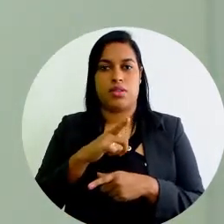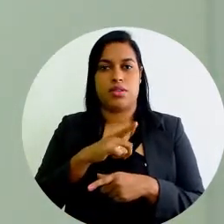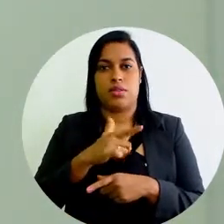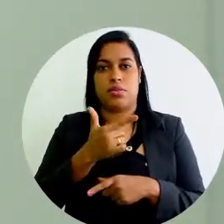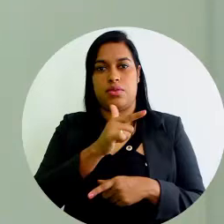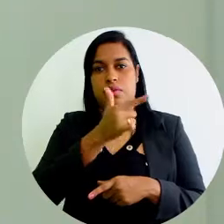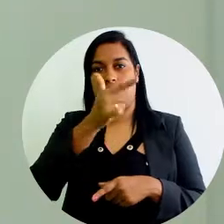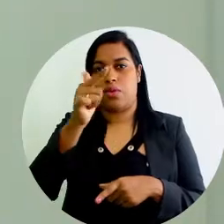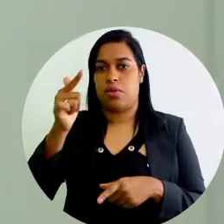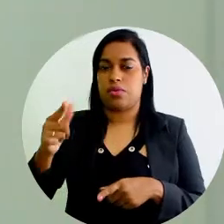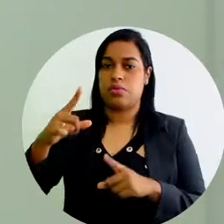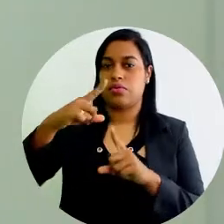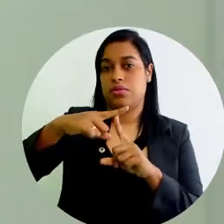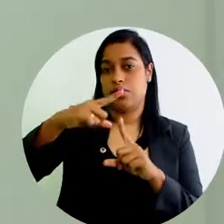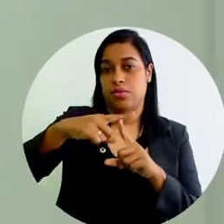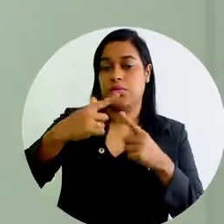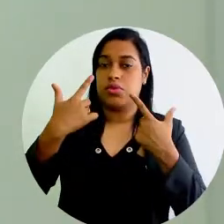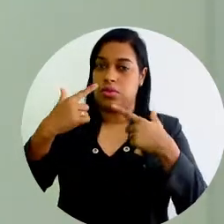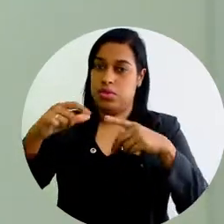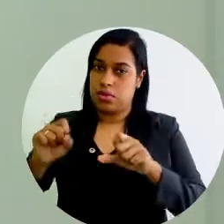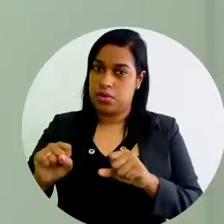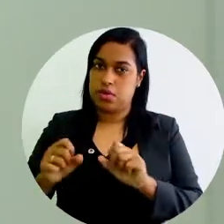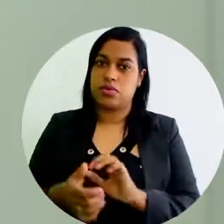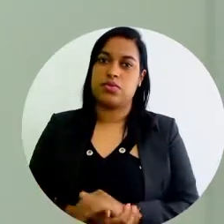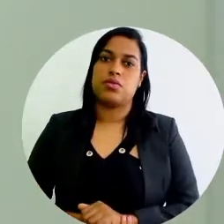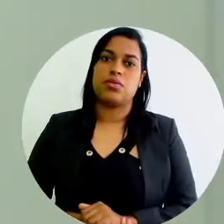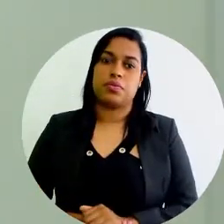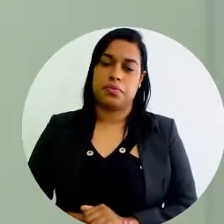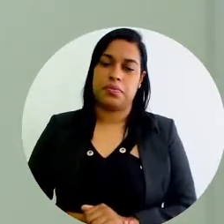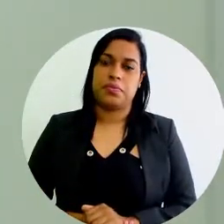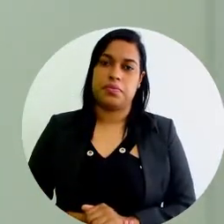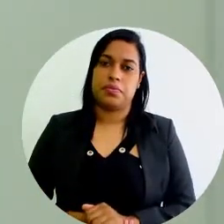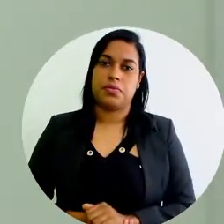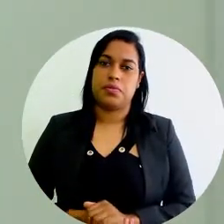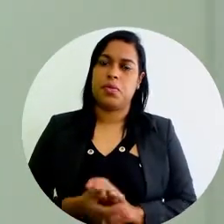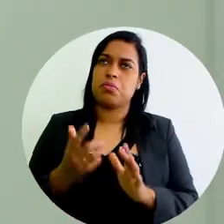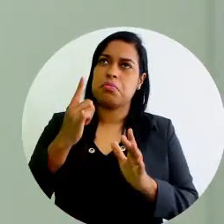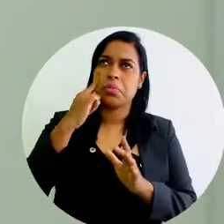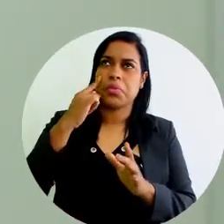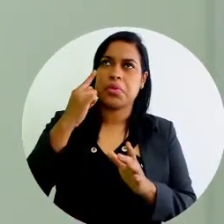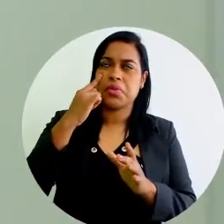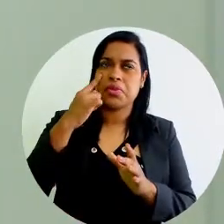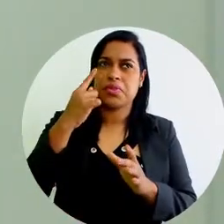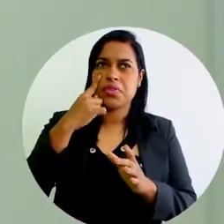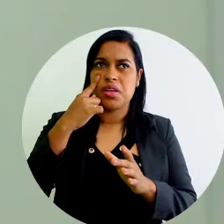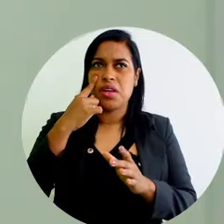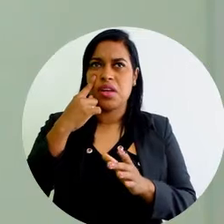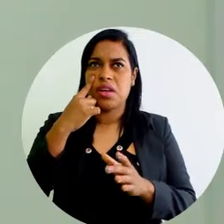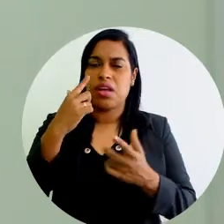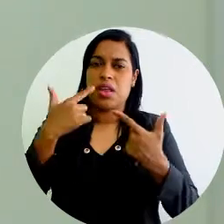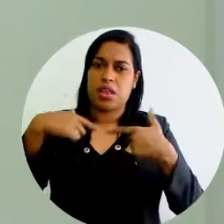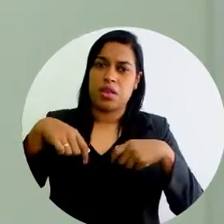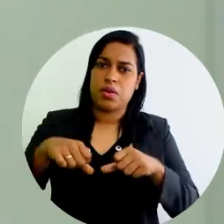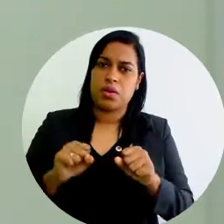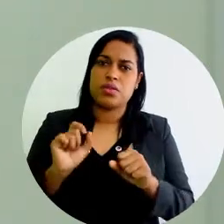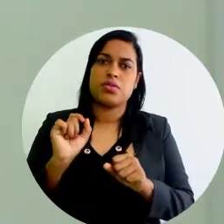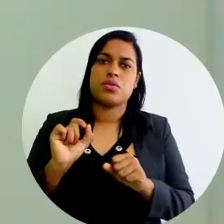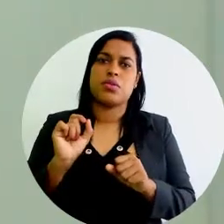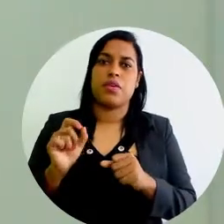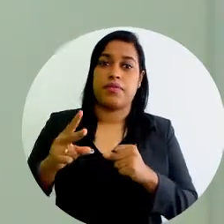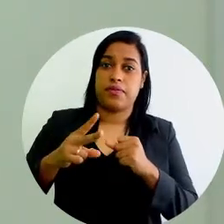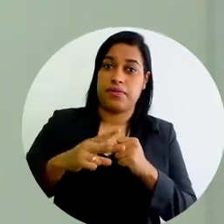temos outros tipos de linguagem. Basicamente, nós poderíamos dividir as linguagens